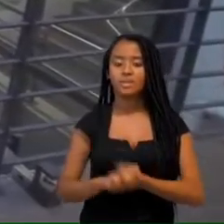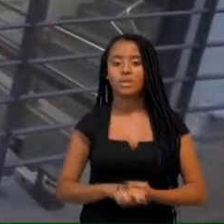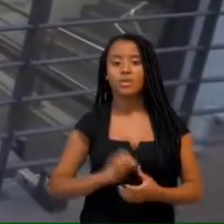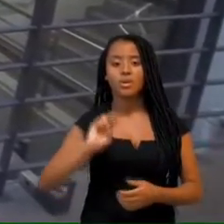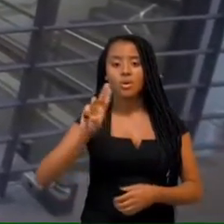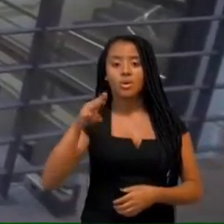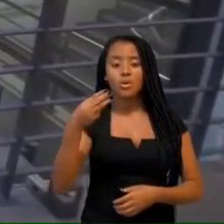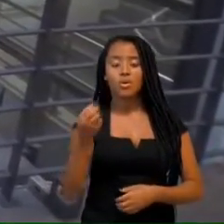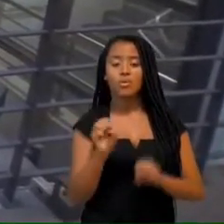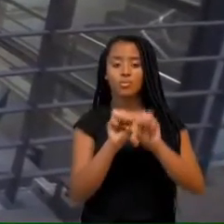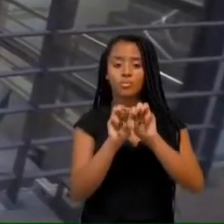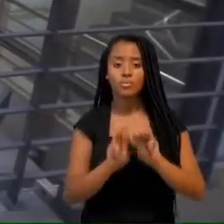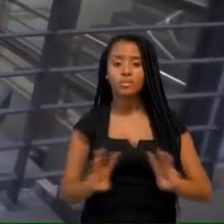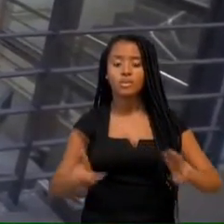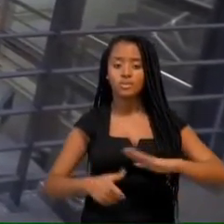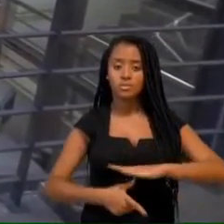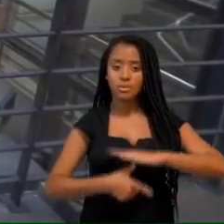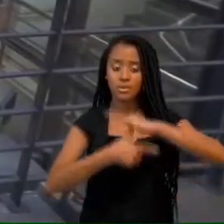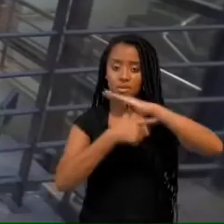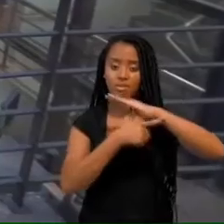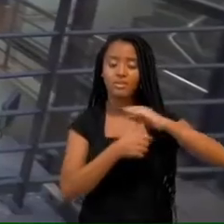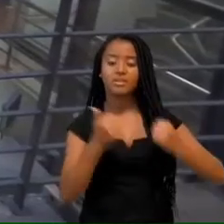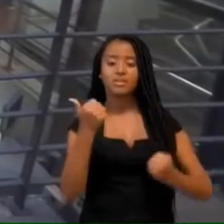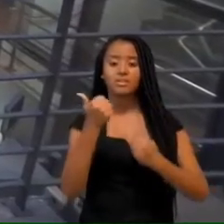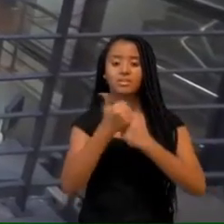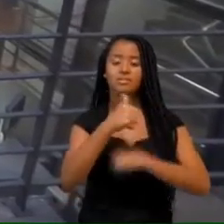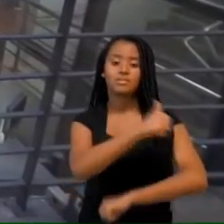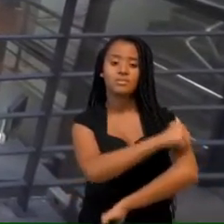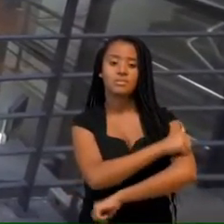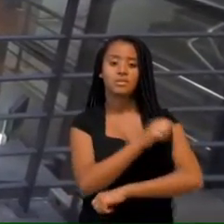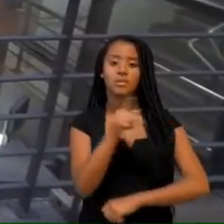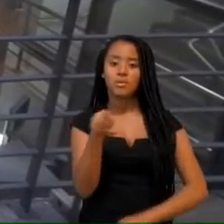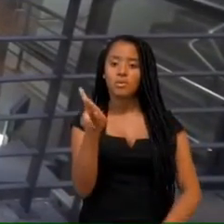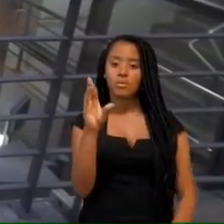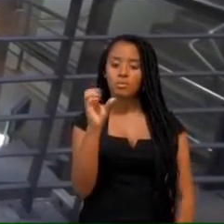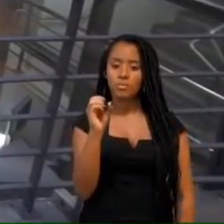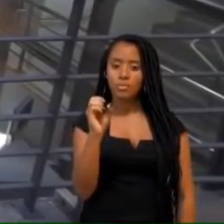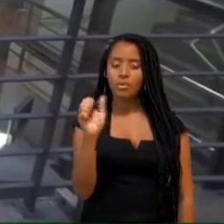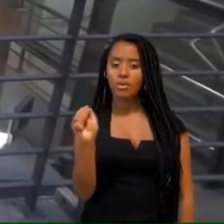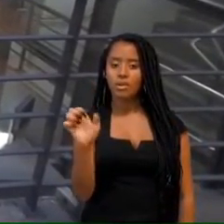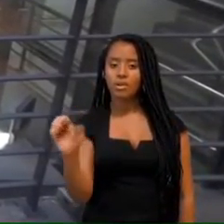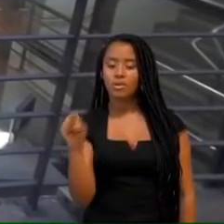ainda no site da PR Reitoria de assistência estudantil que é o pro.fox